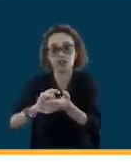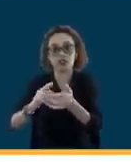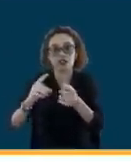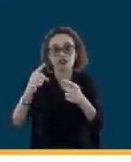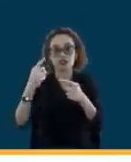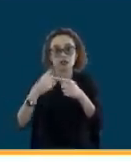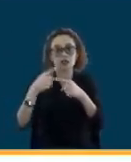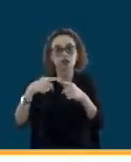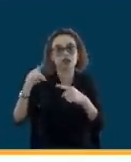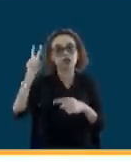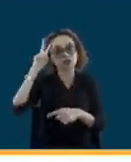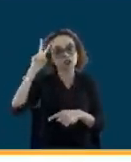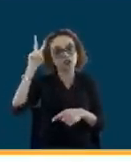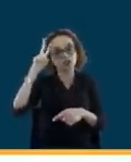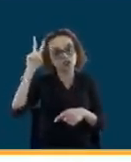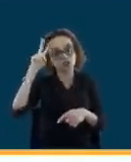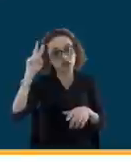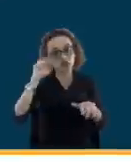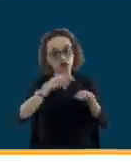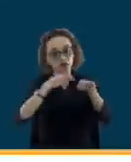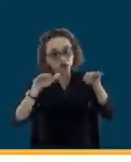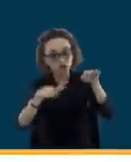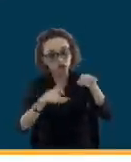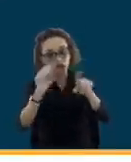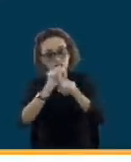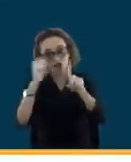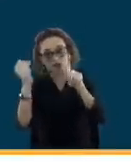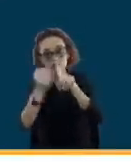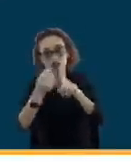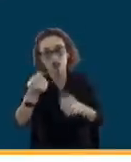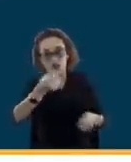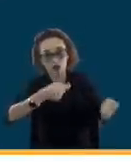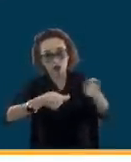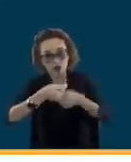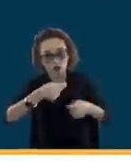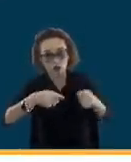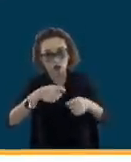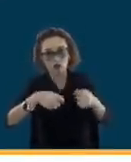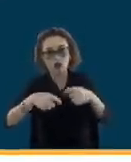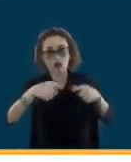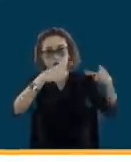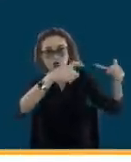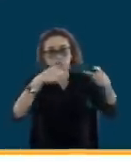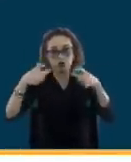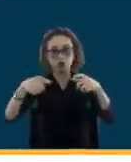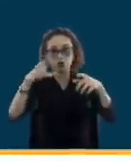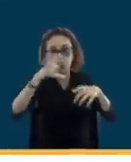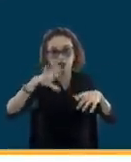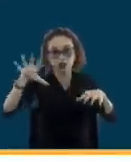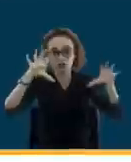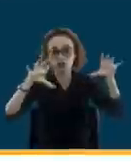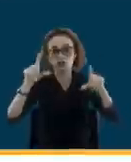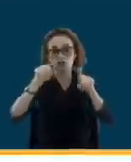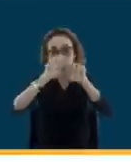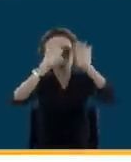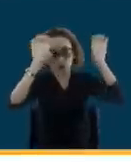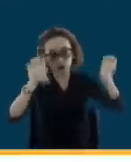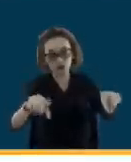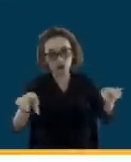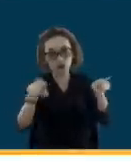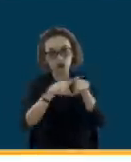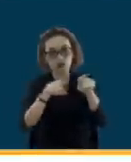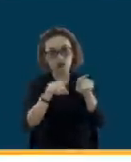da desigualdade social, econômica, regional, né, e das estruturas, um histórico